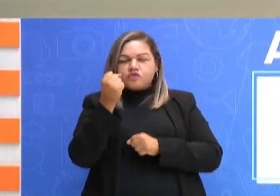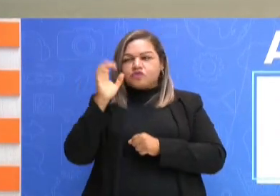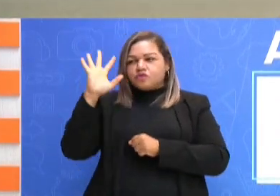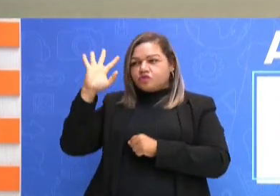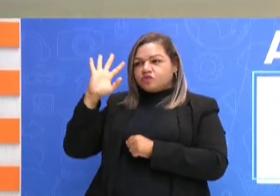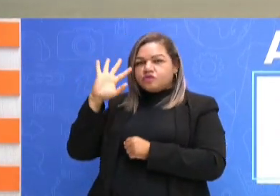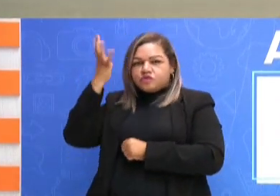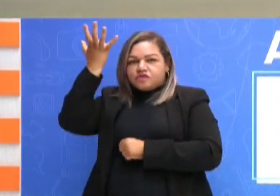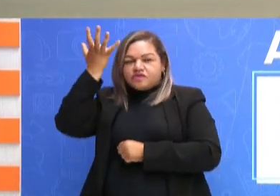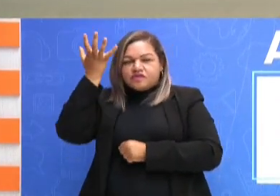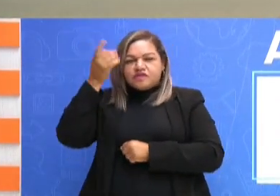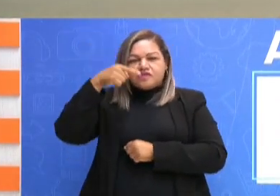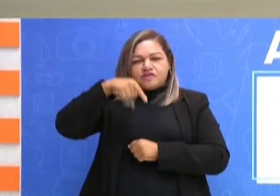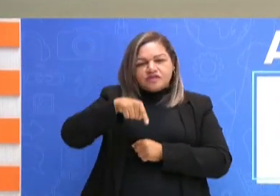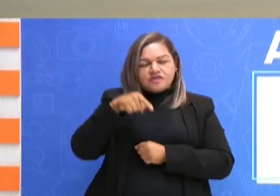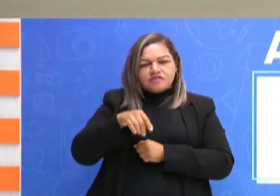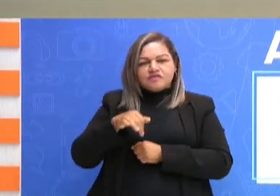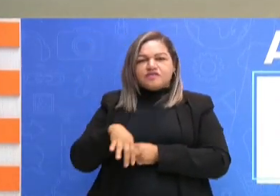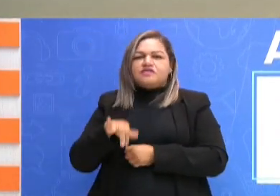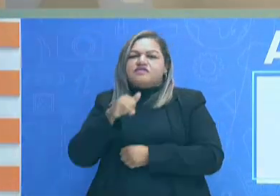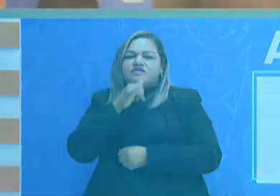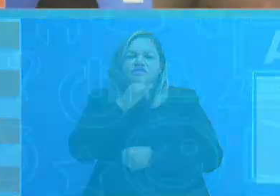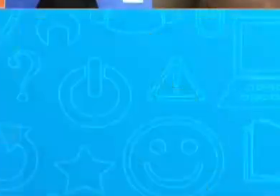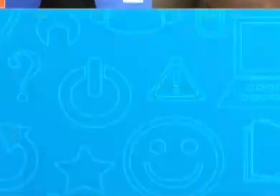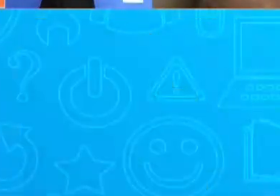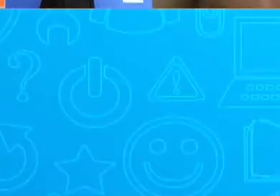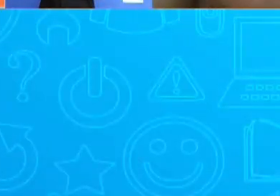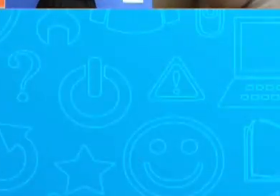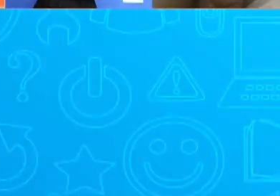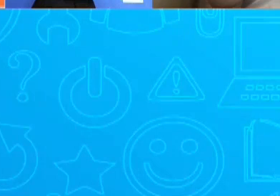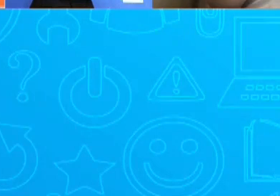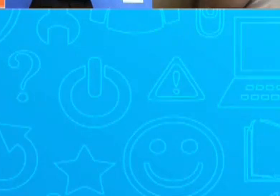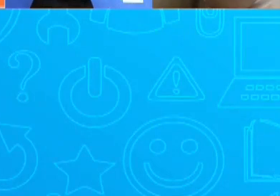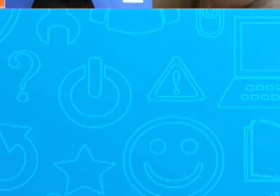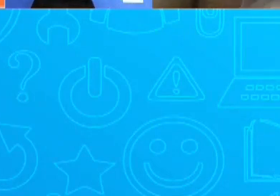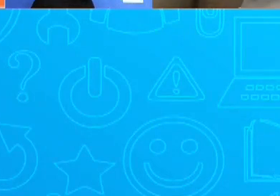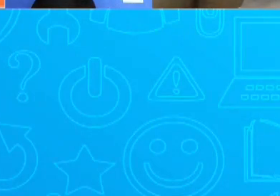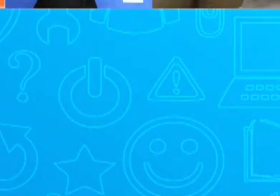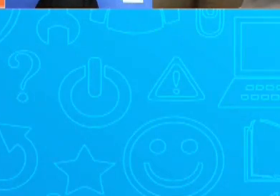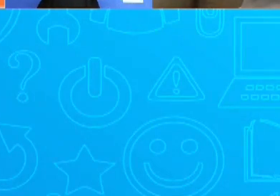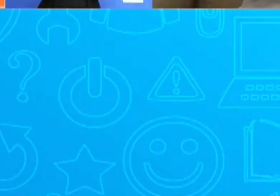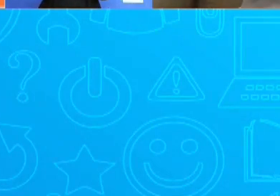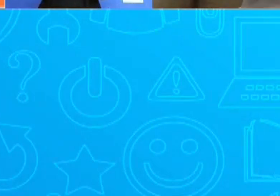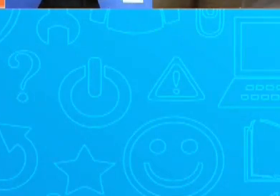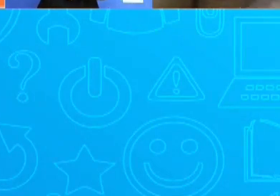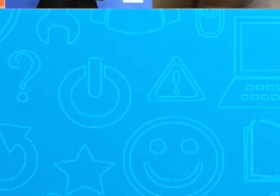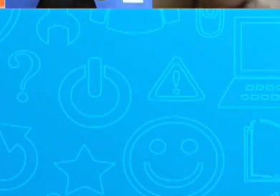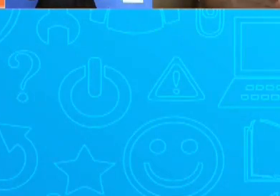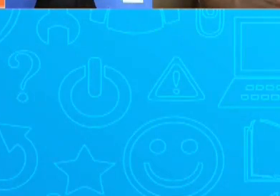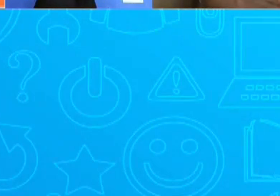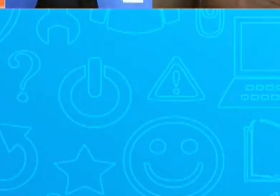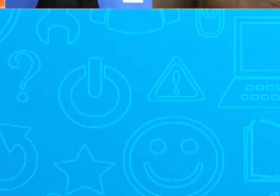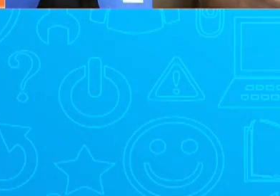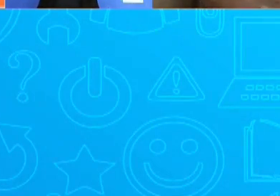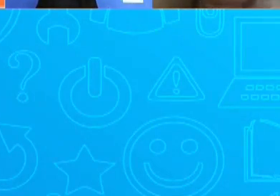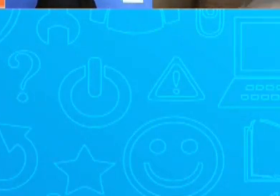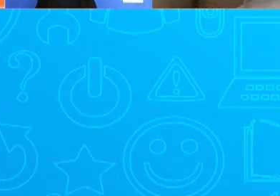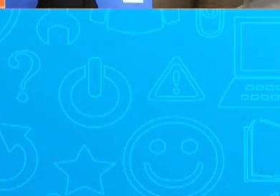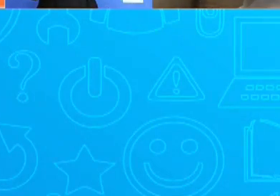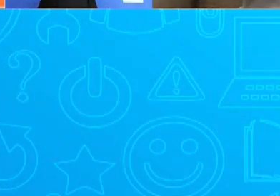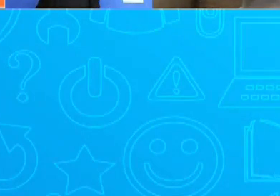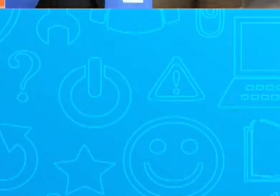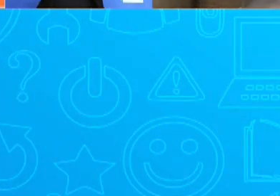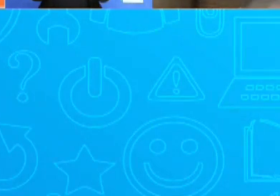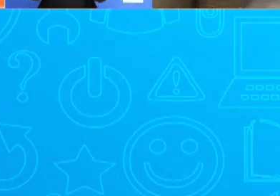aconteceu comigo, que seja um exemplo para muitas pessoas, que é necessário que nesse momento de dor e de pandemia, que